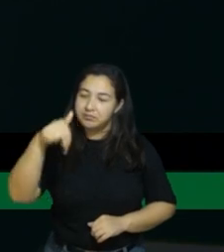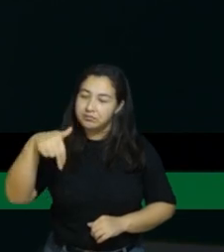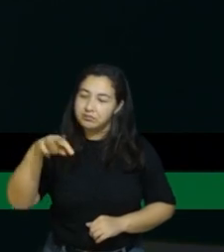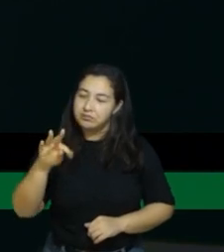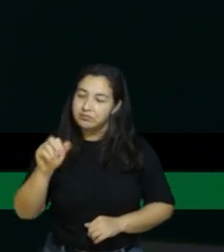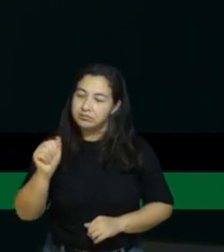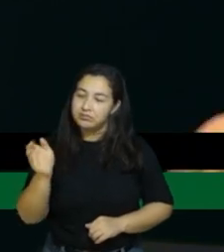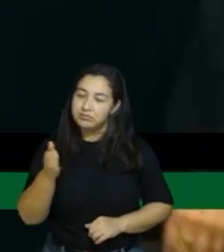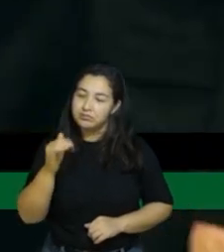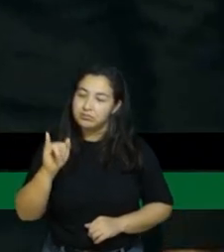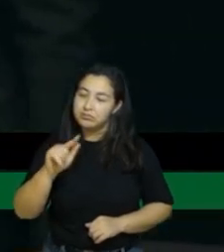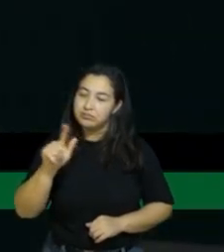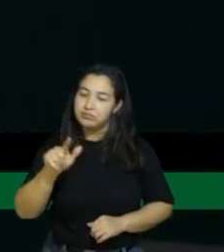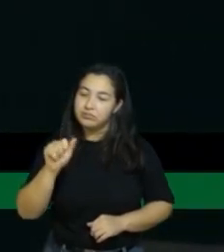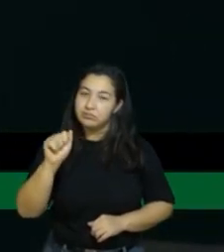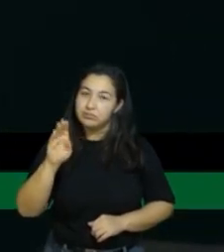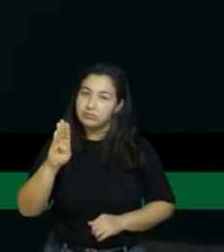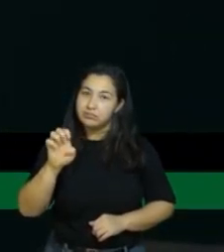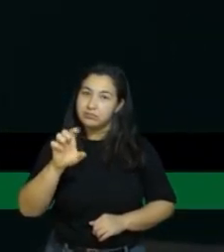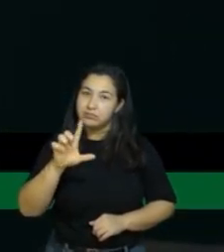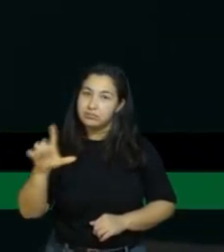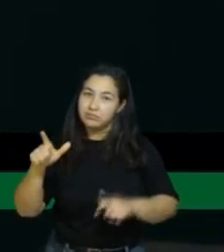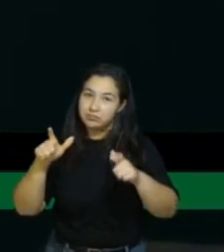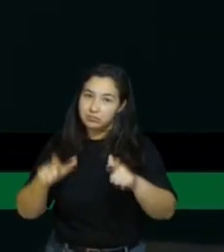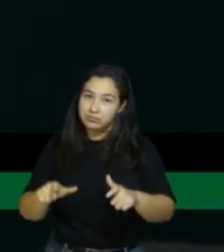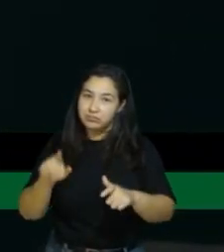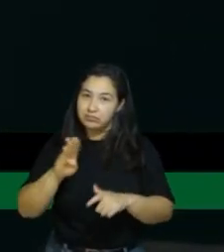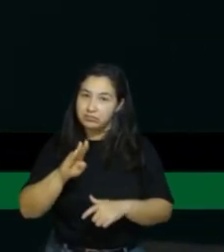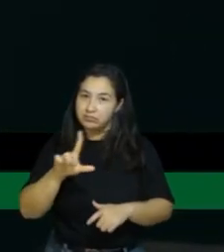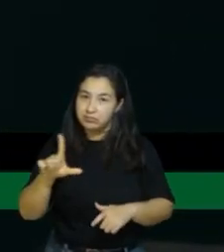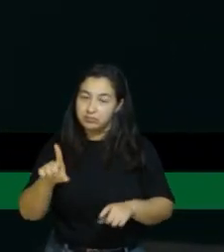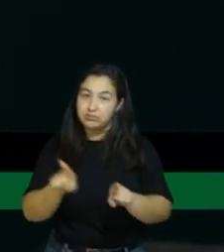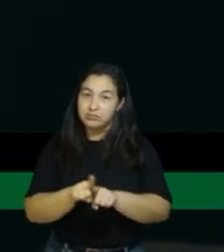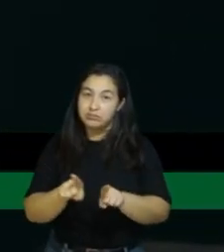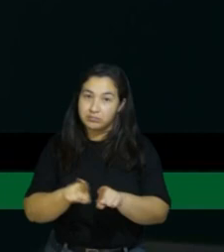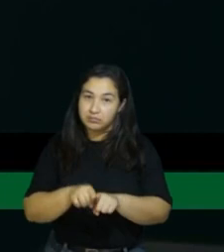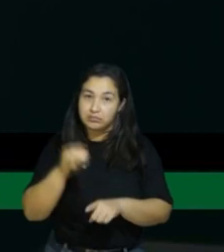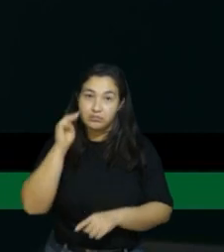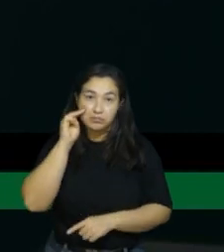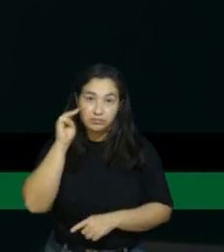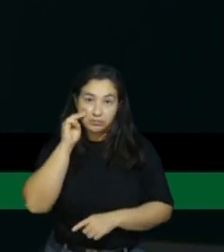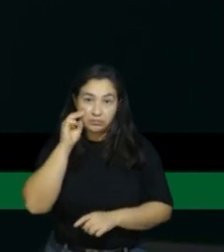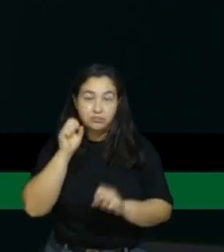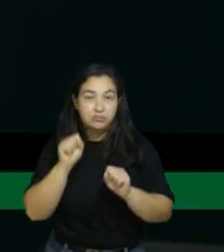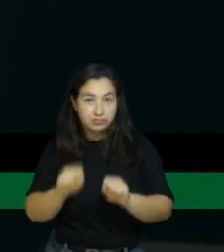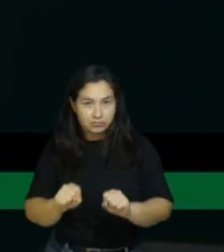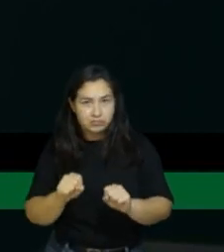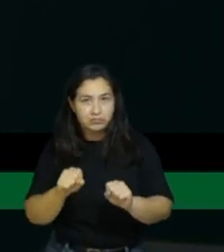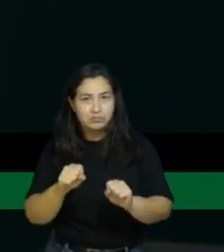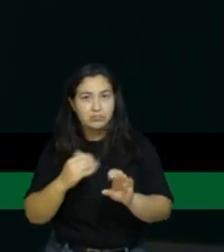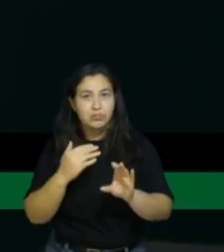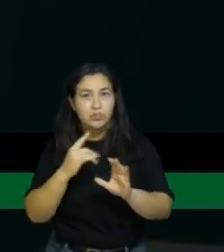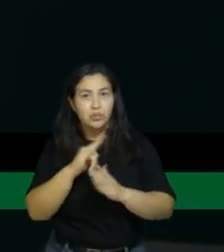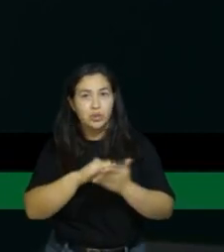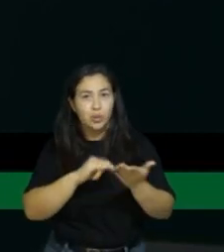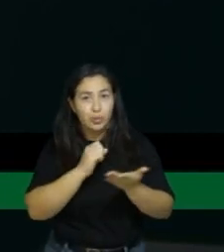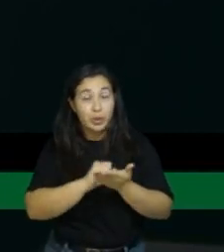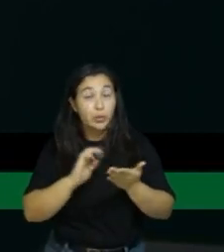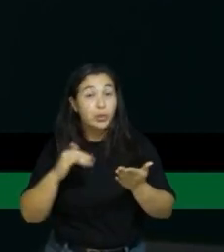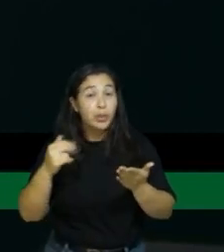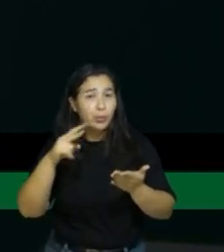Blumenau Deputado Marcos da Rosa também terá acesso a esse documento assim como Deputado Napoleão já recebeu esse